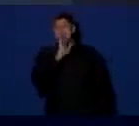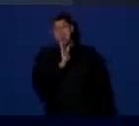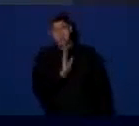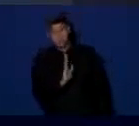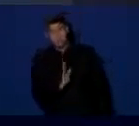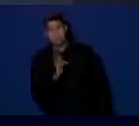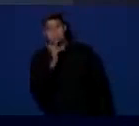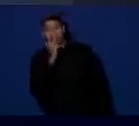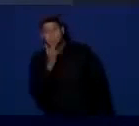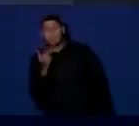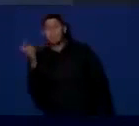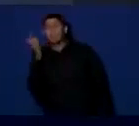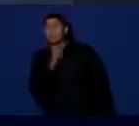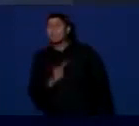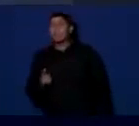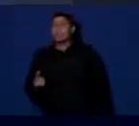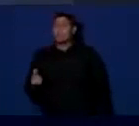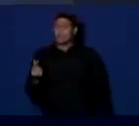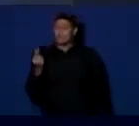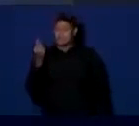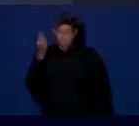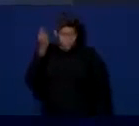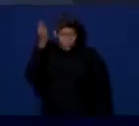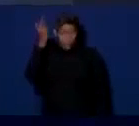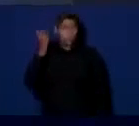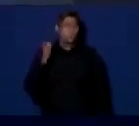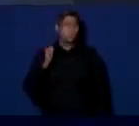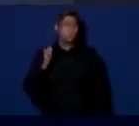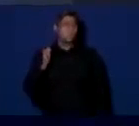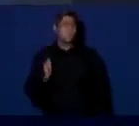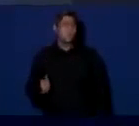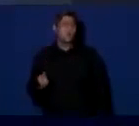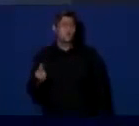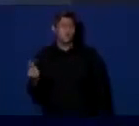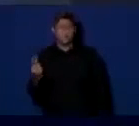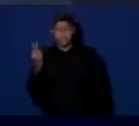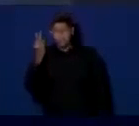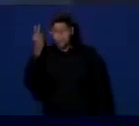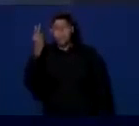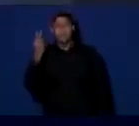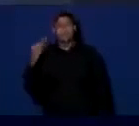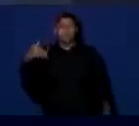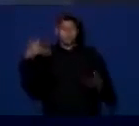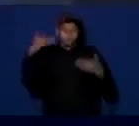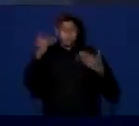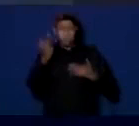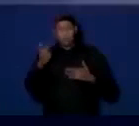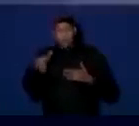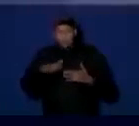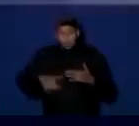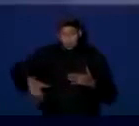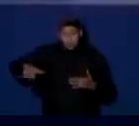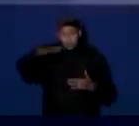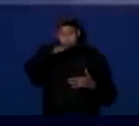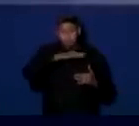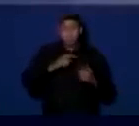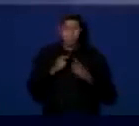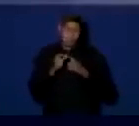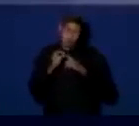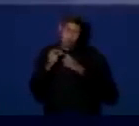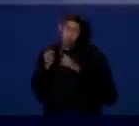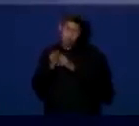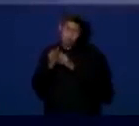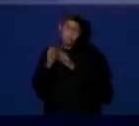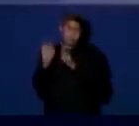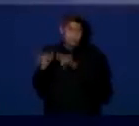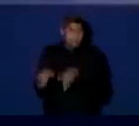se valorizou, a bolsa andou, ou seja, o Brasil, alguns outros mercados da periferia também foram